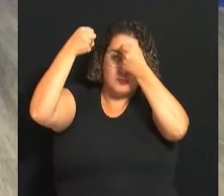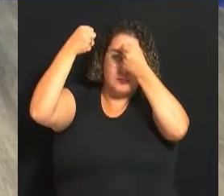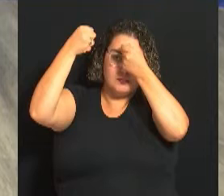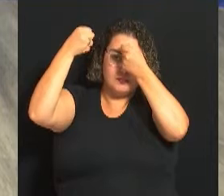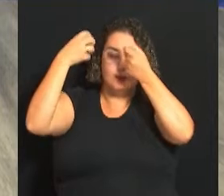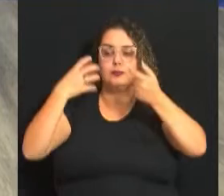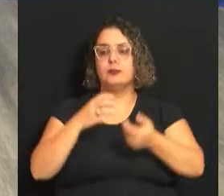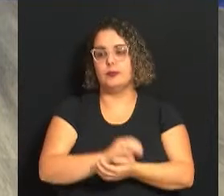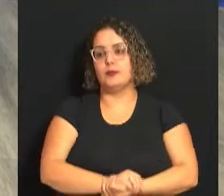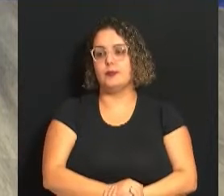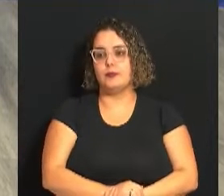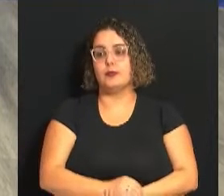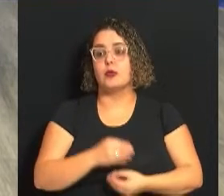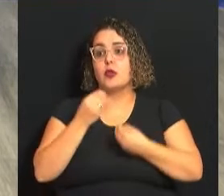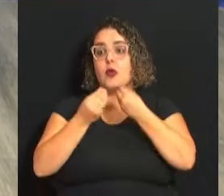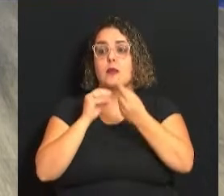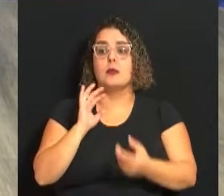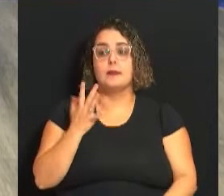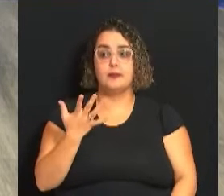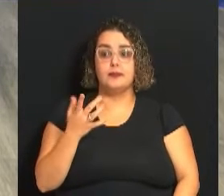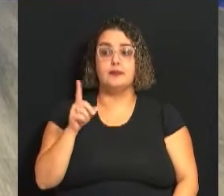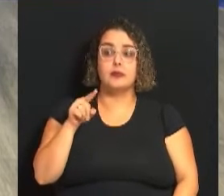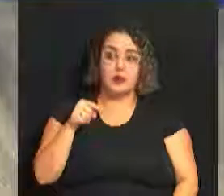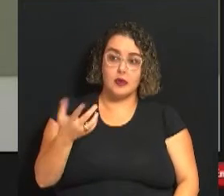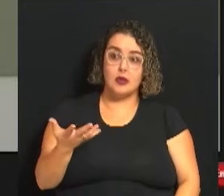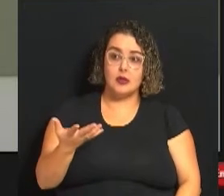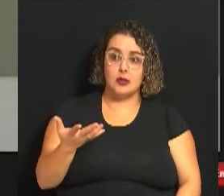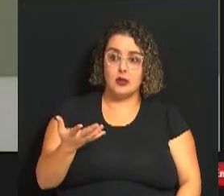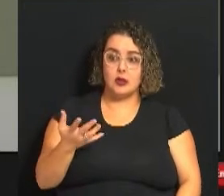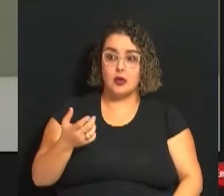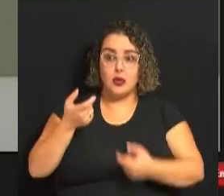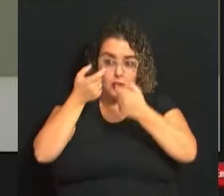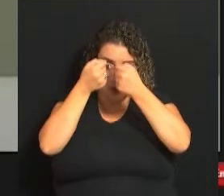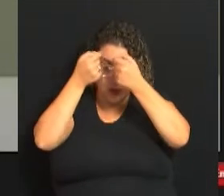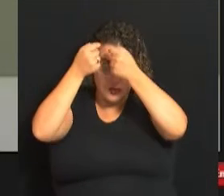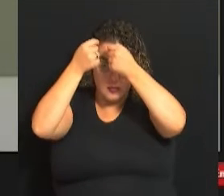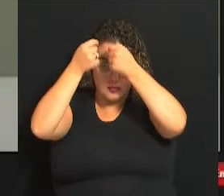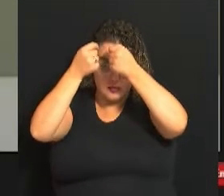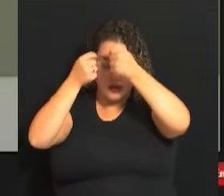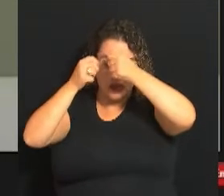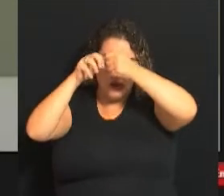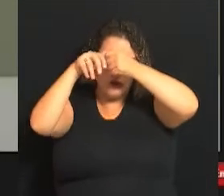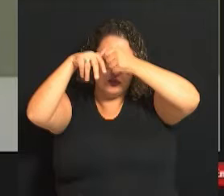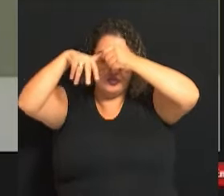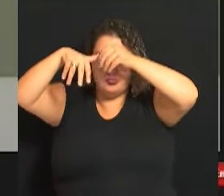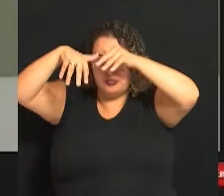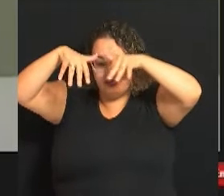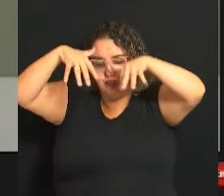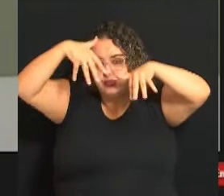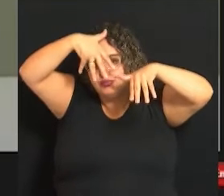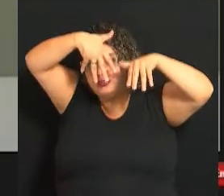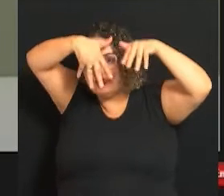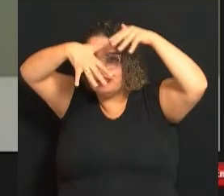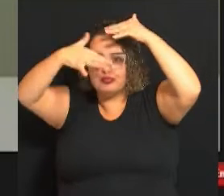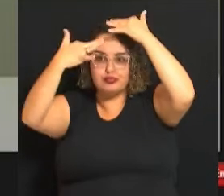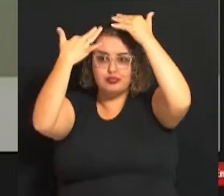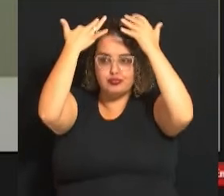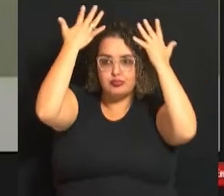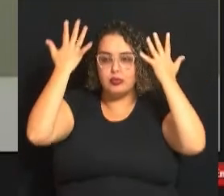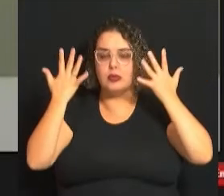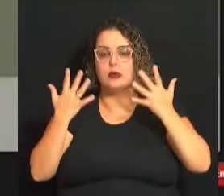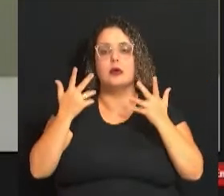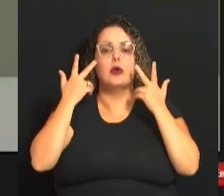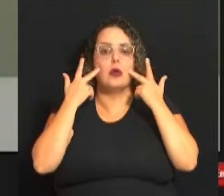funciona? Sim, o tumor cerebral é bastante infiltrativo e infiltra os tecidos